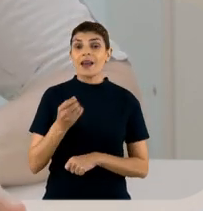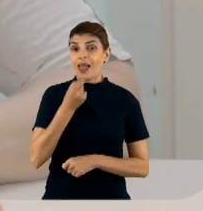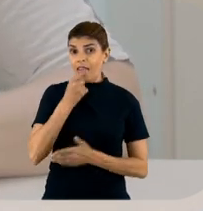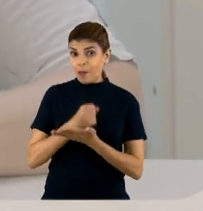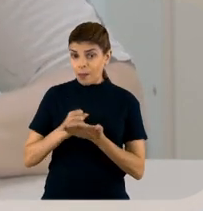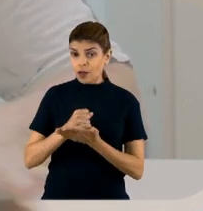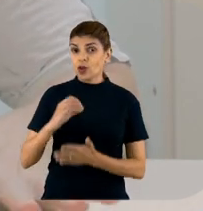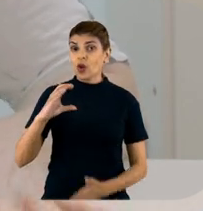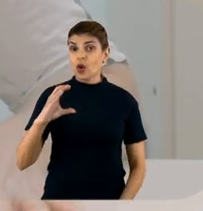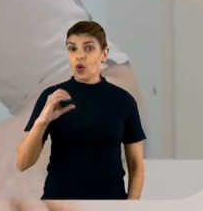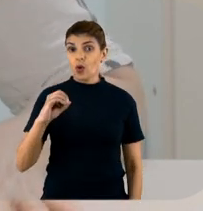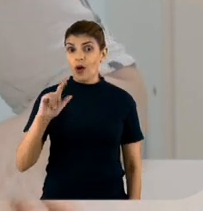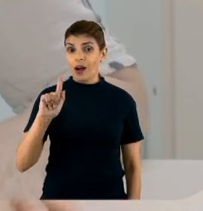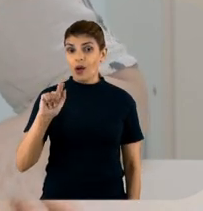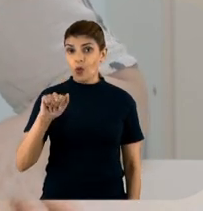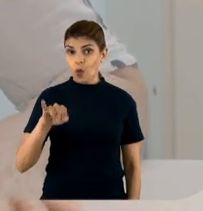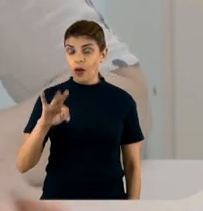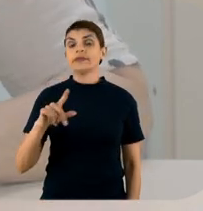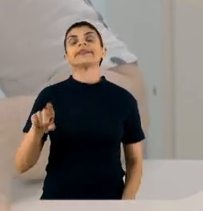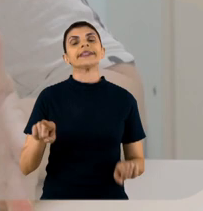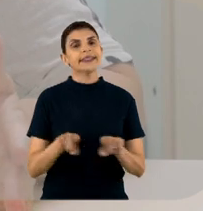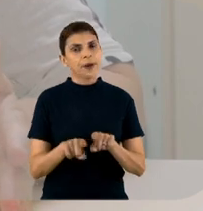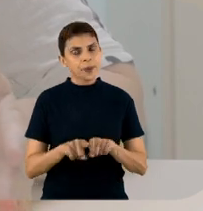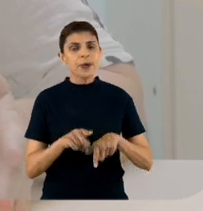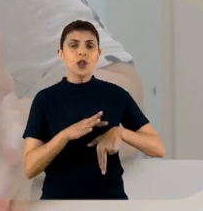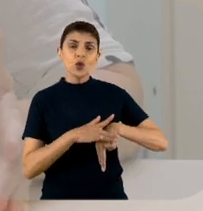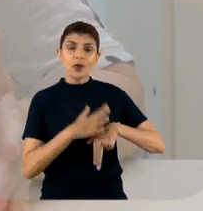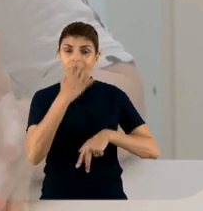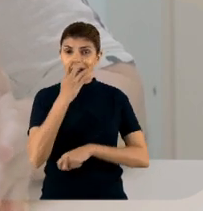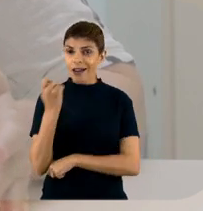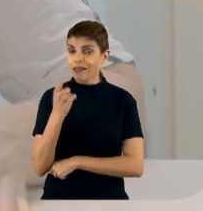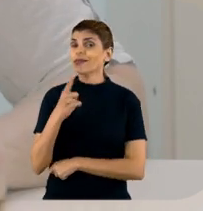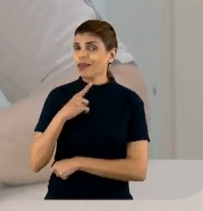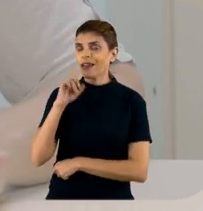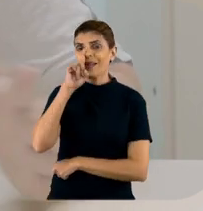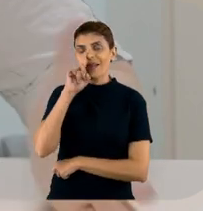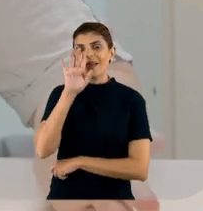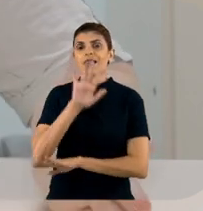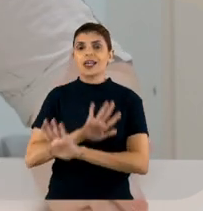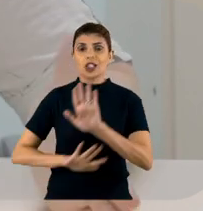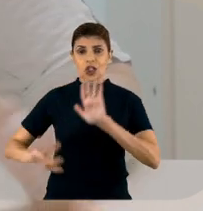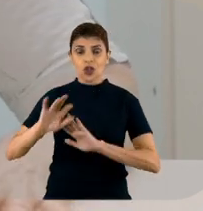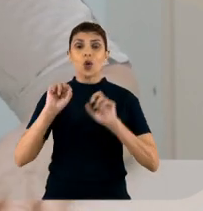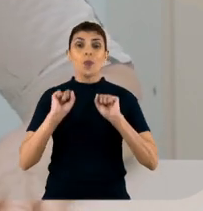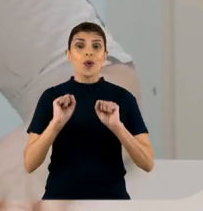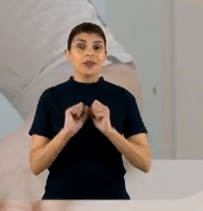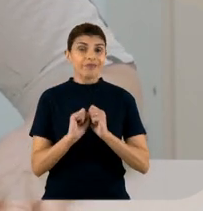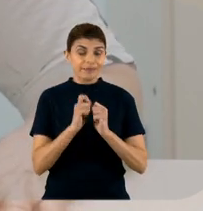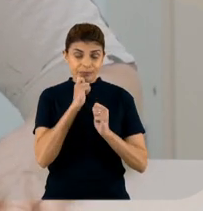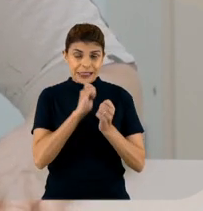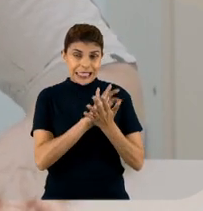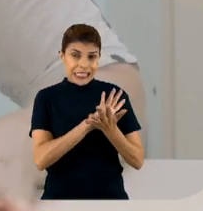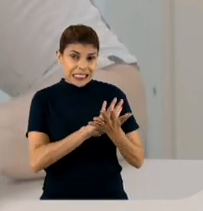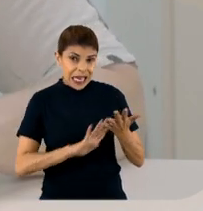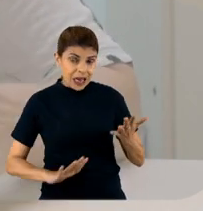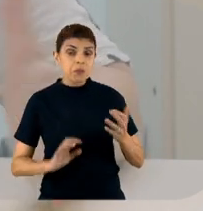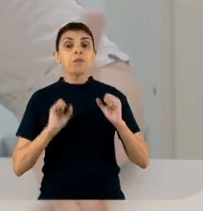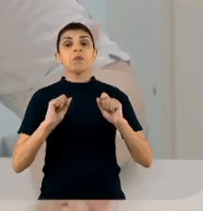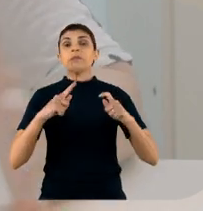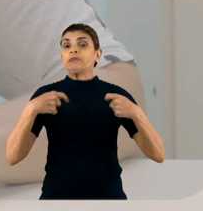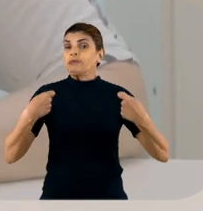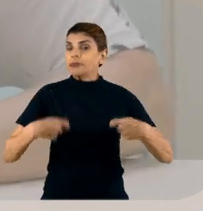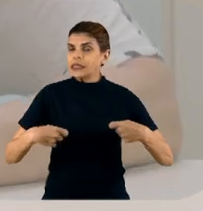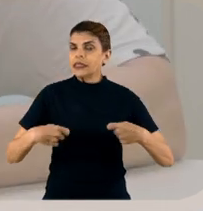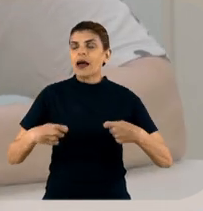anticoagulação também tem algum risco principalmente num doente muito grave que pode abrir uma úlcera de estresse ter um sangramento que